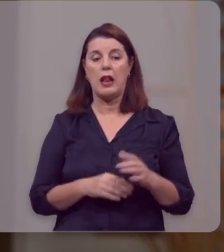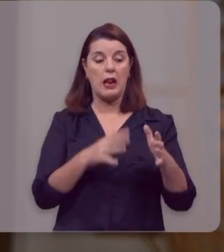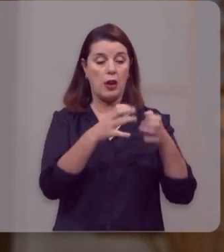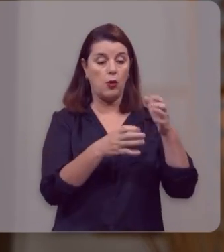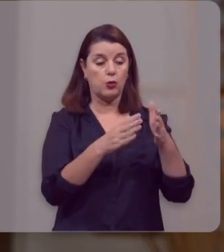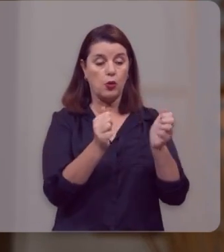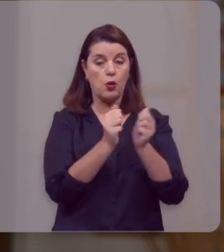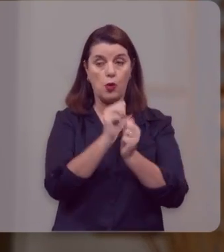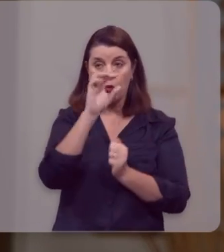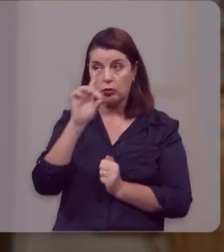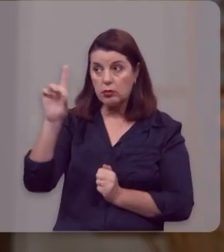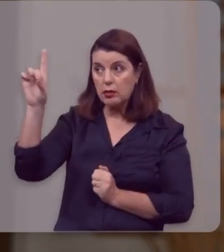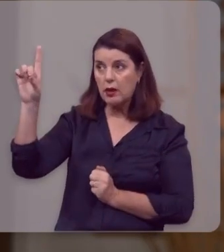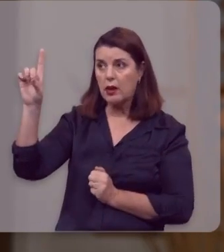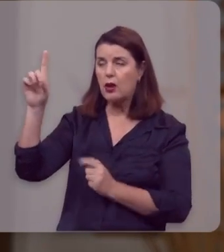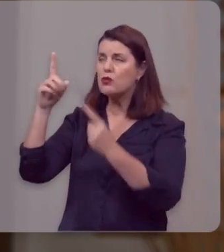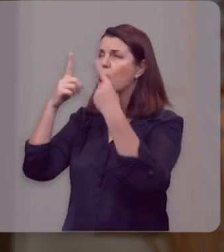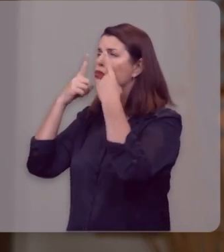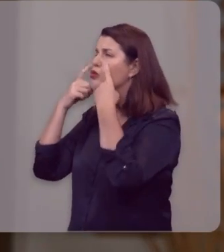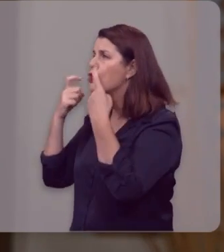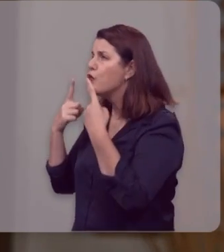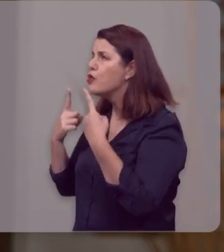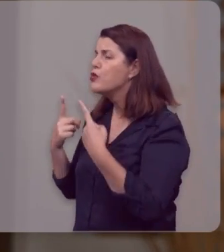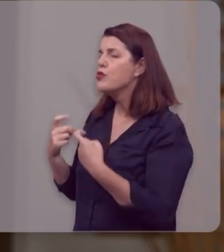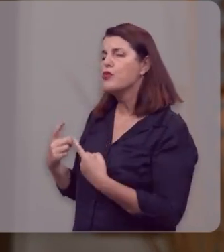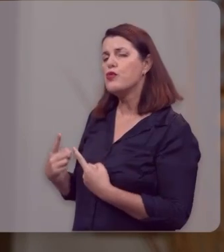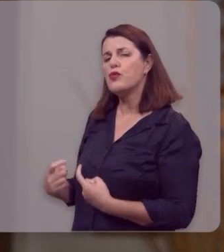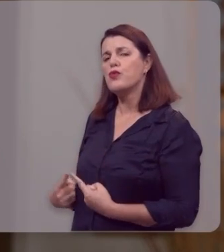com Deus e chorando,